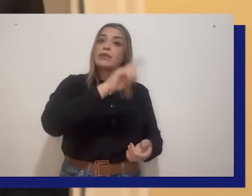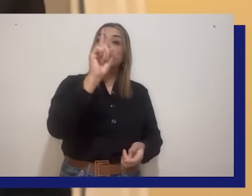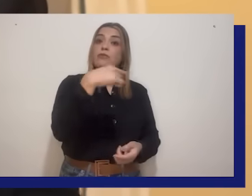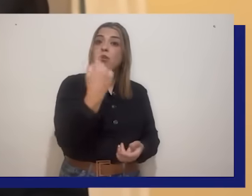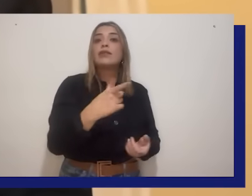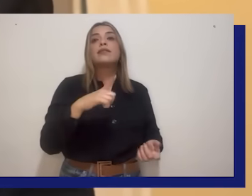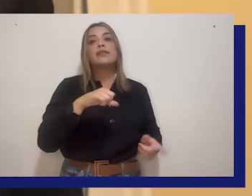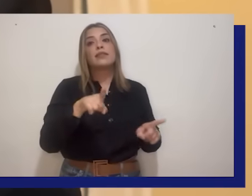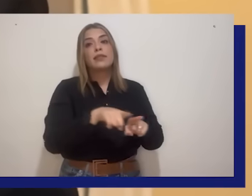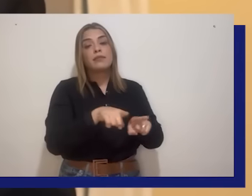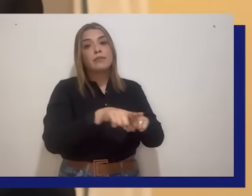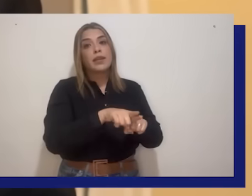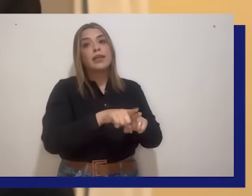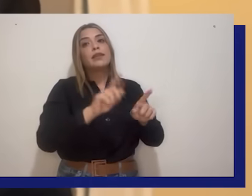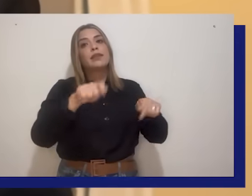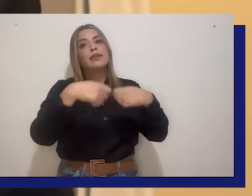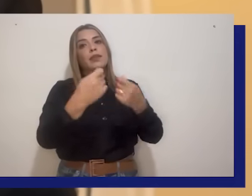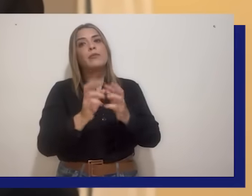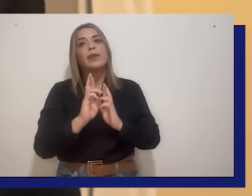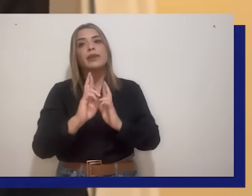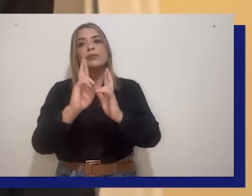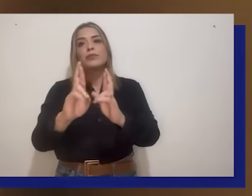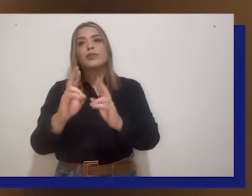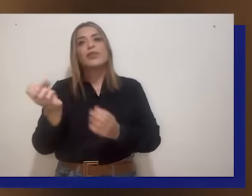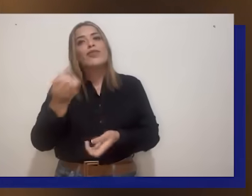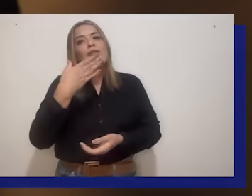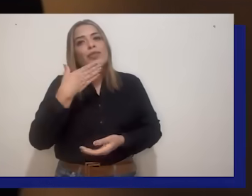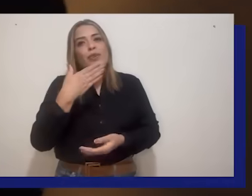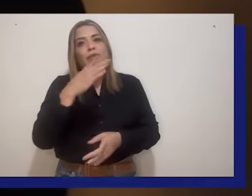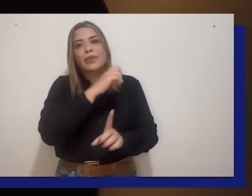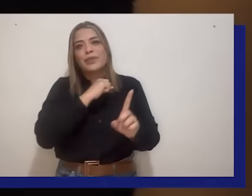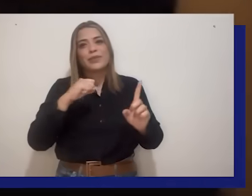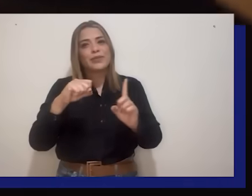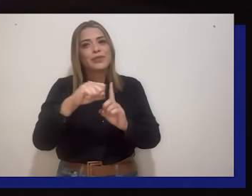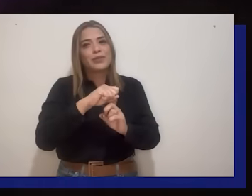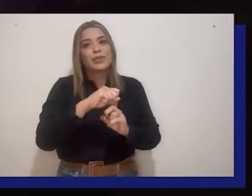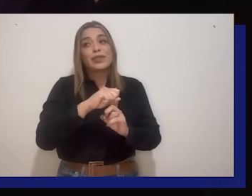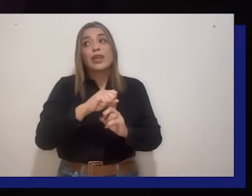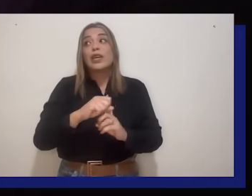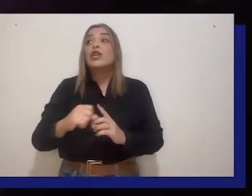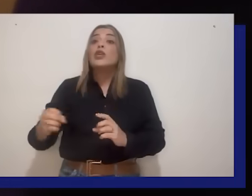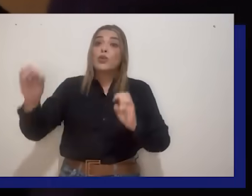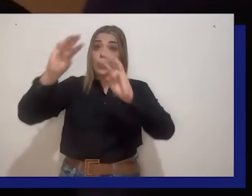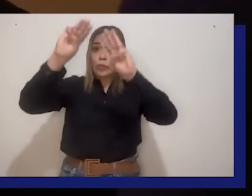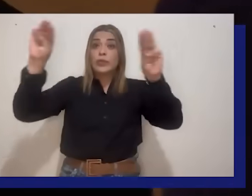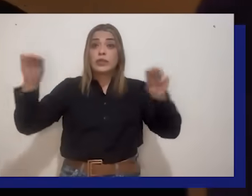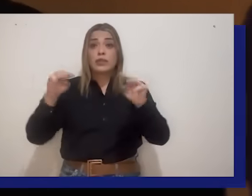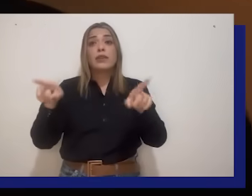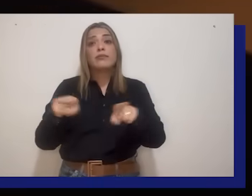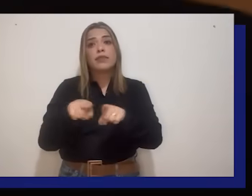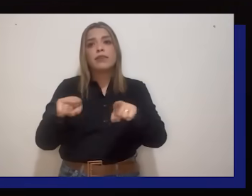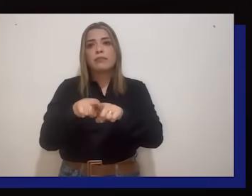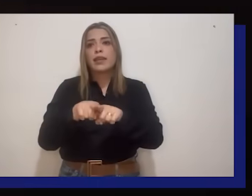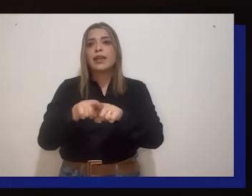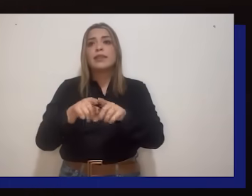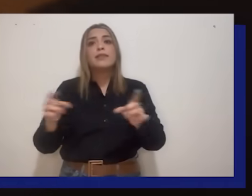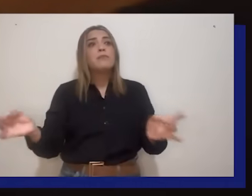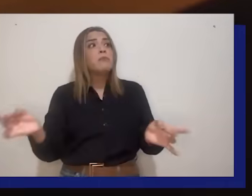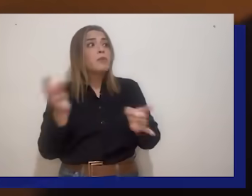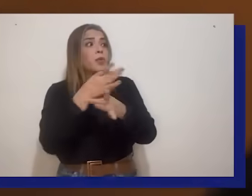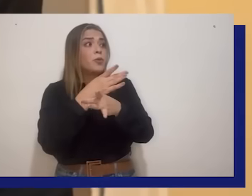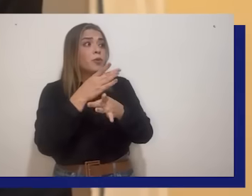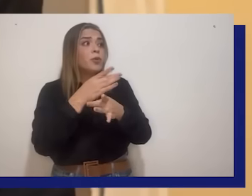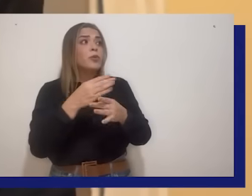quê? Uma produção nova, né, para a sociedade. Por outro lado, a questão da museografia, né? Eu gostei muito do contraste das cores,